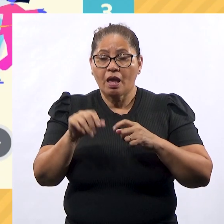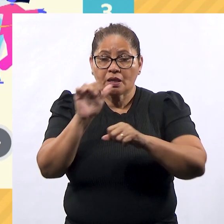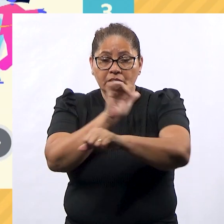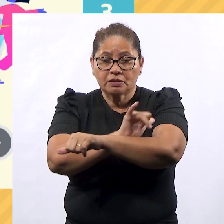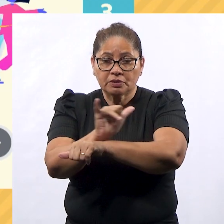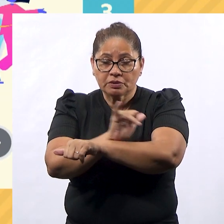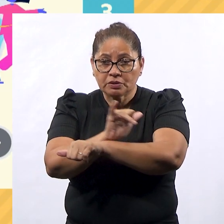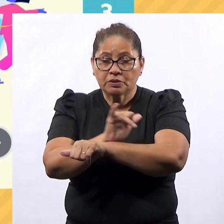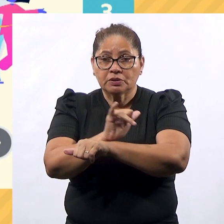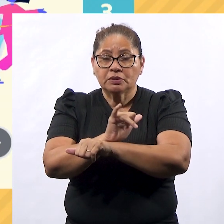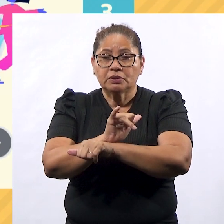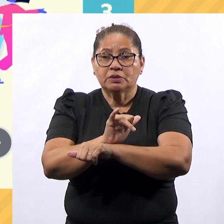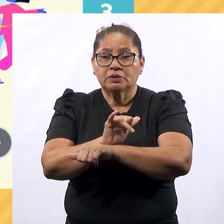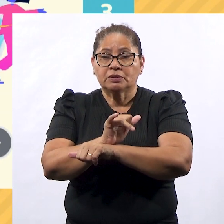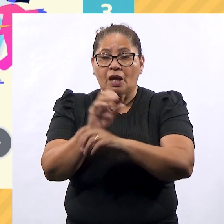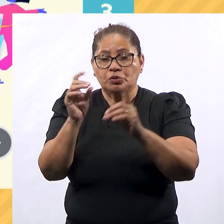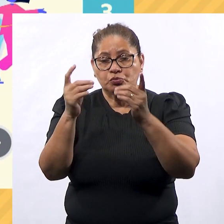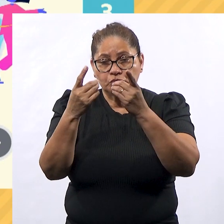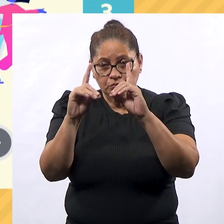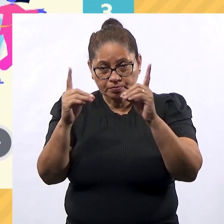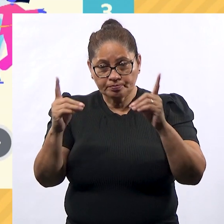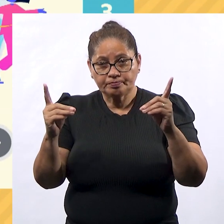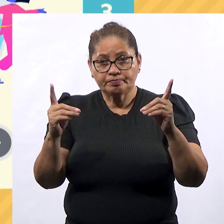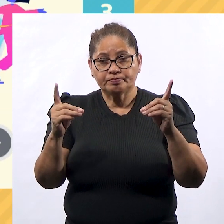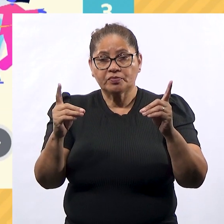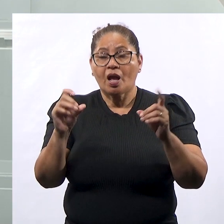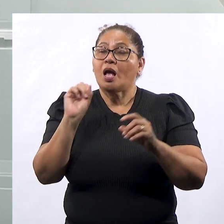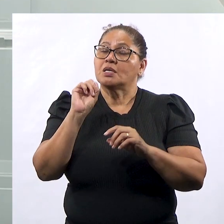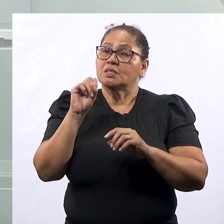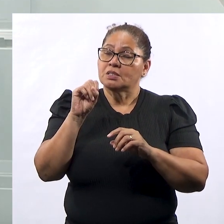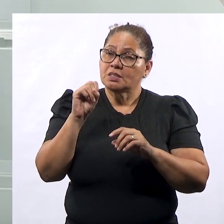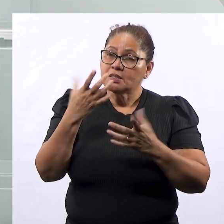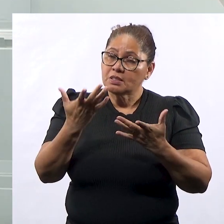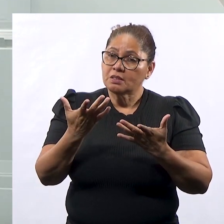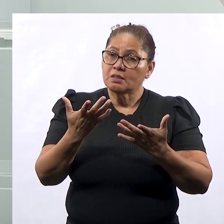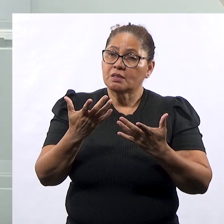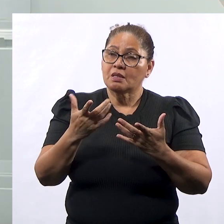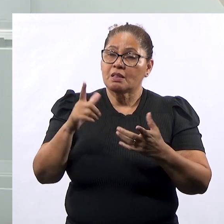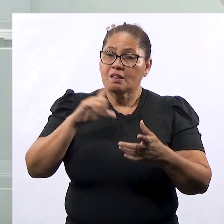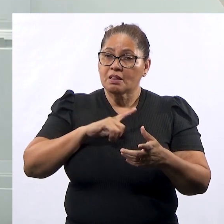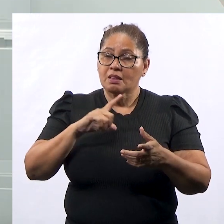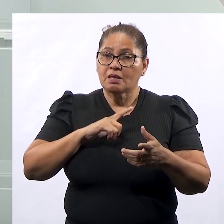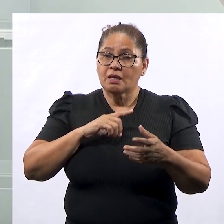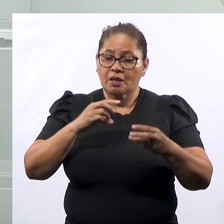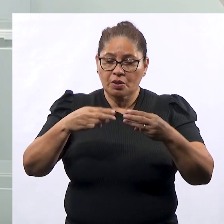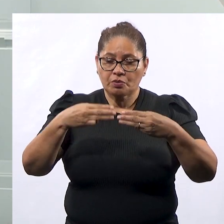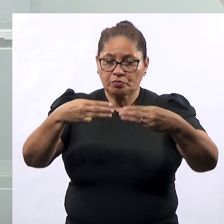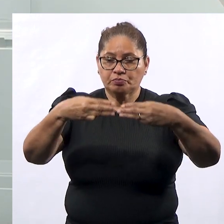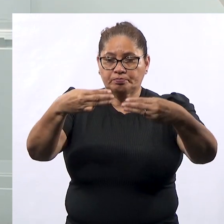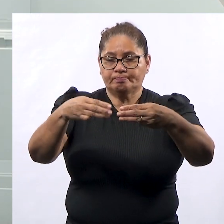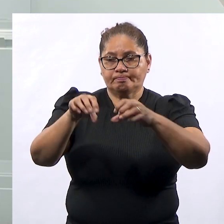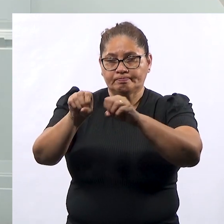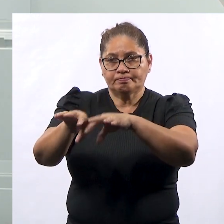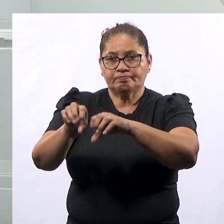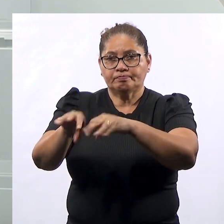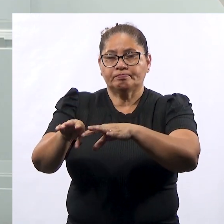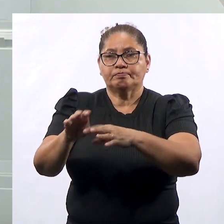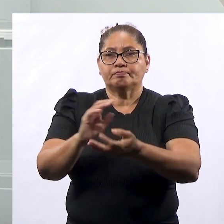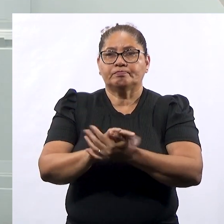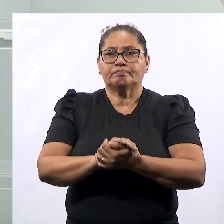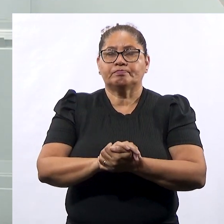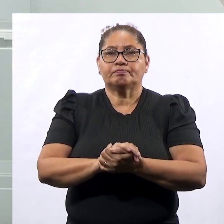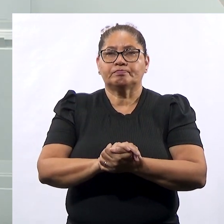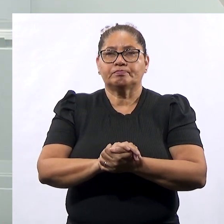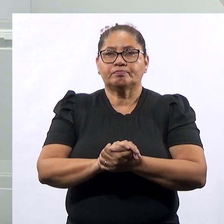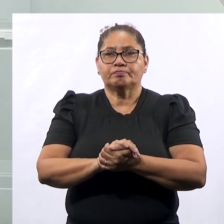ela é estratégia de intervenção didática. Sim, inclusive nós temos dentro do Ministério da Educação, aí